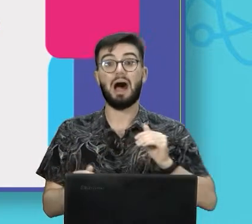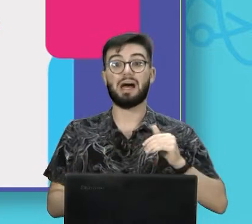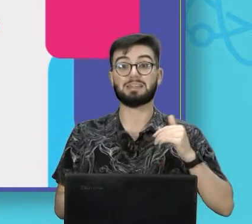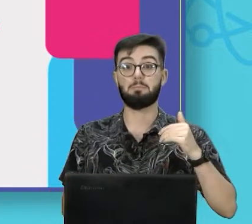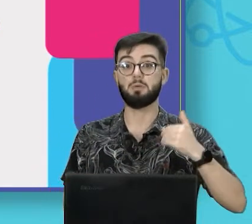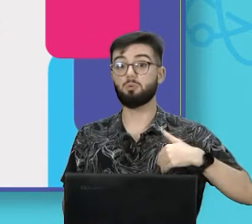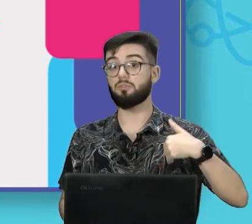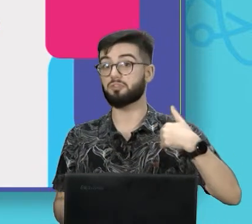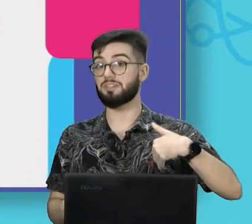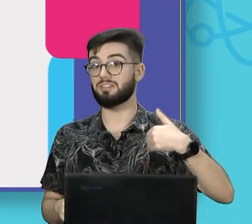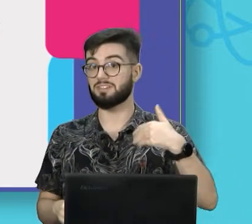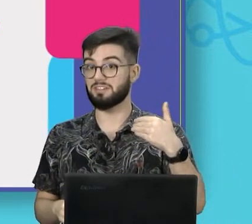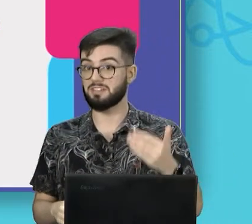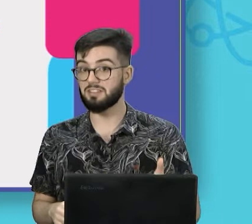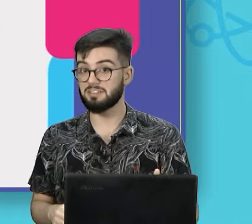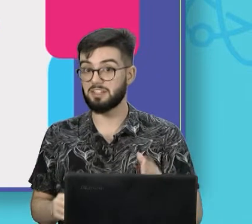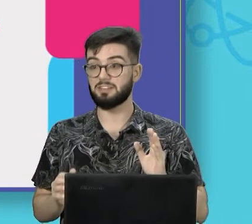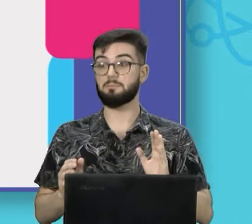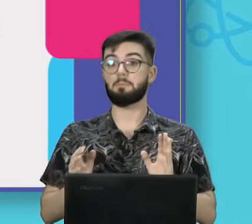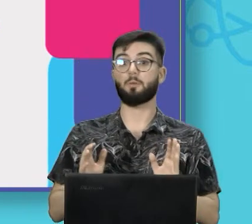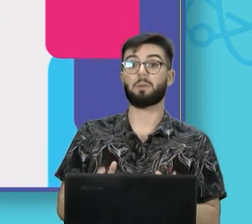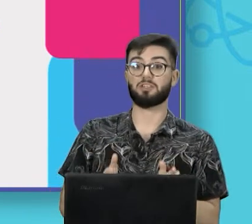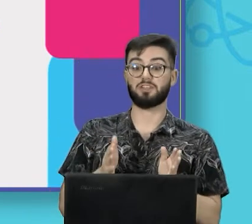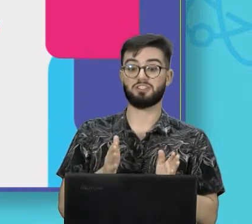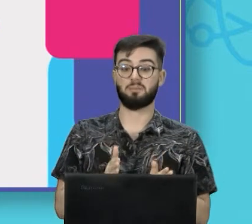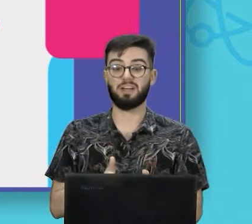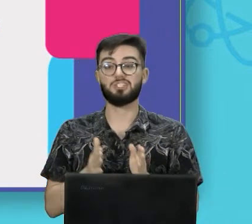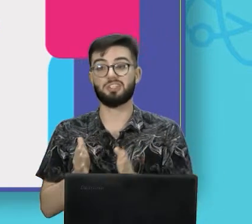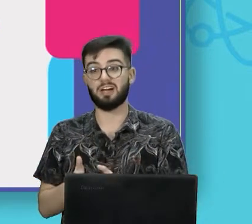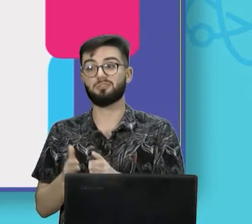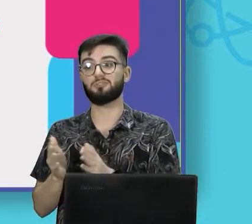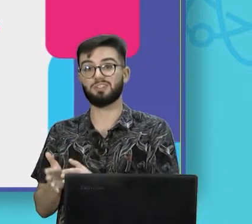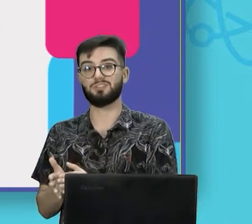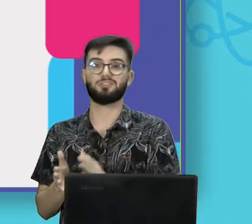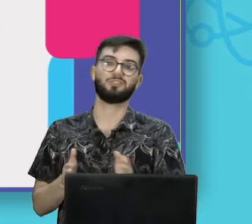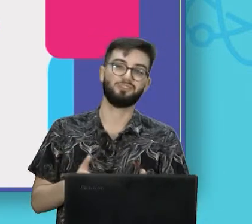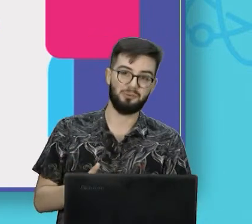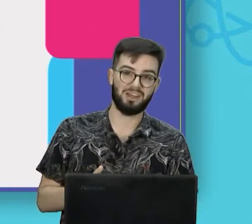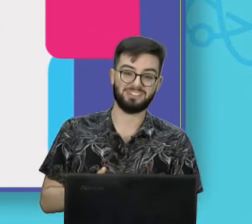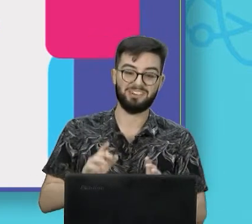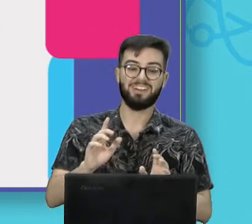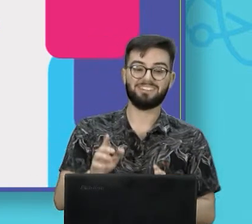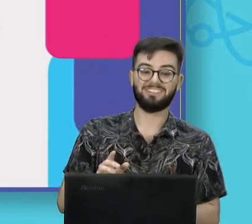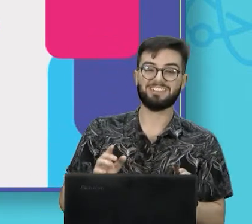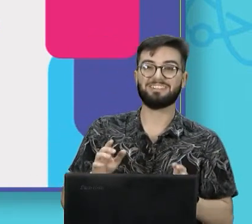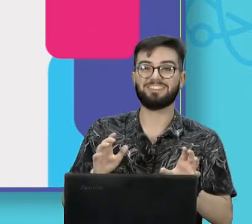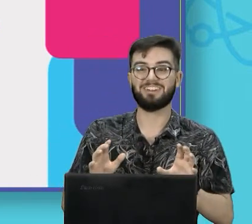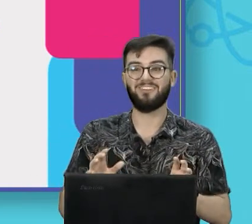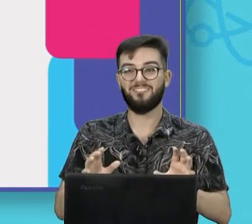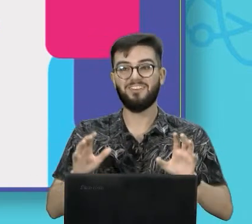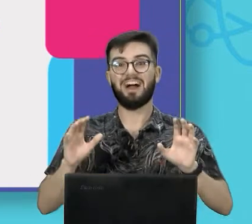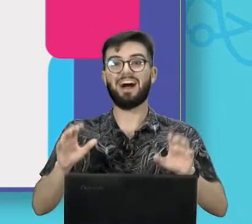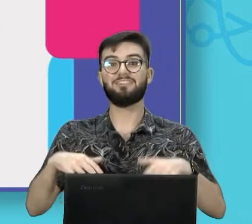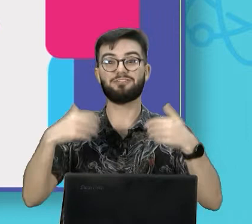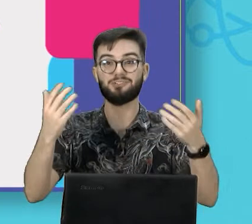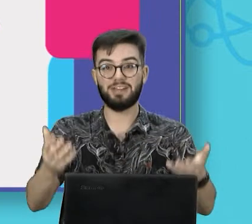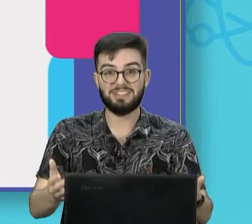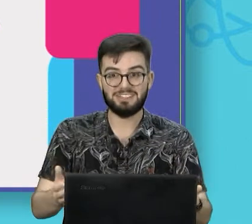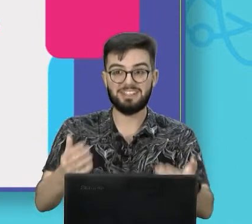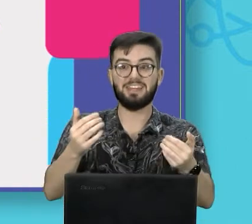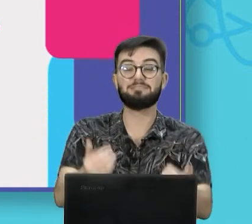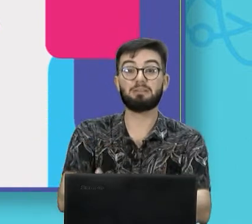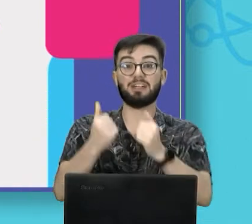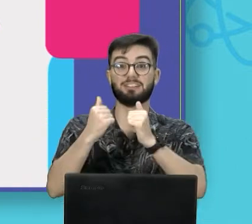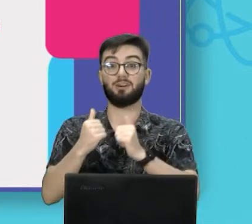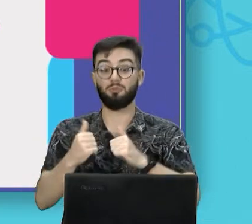do Brasil até 1967 o Brasil vai se chamar Estados Unidos do Brazil para você ver como a